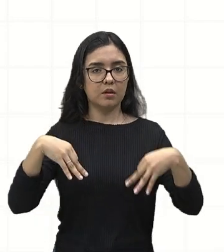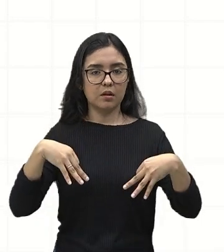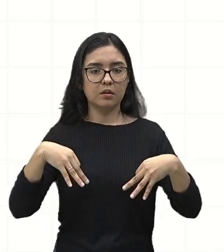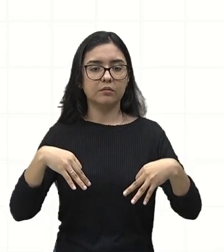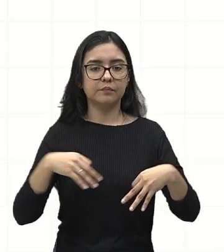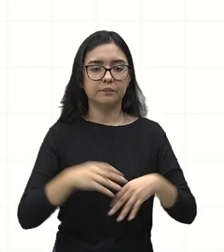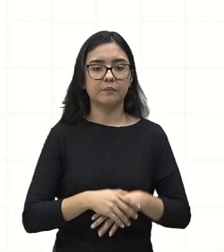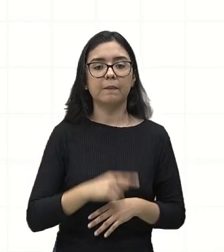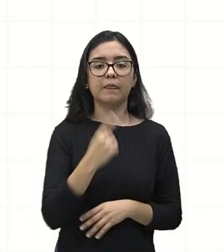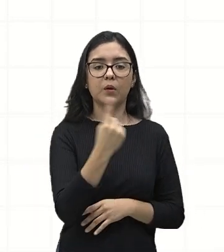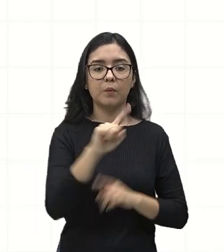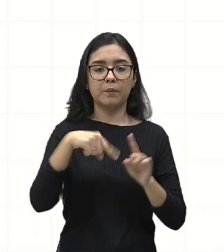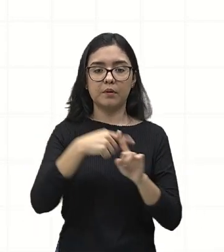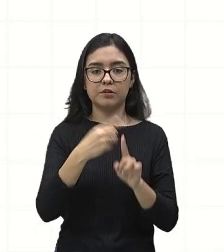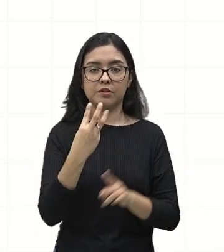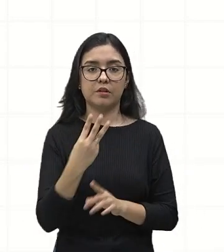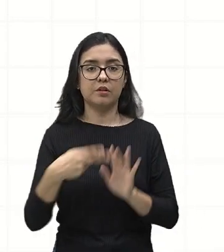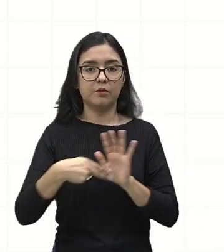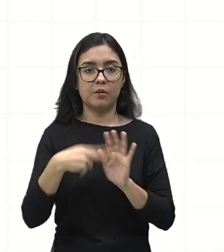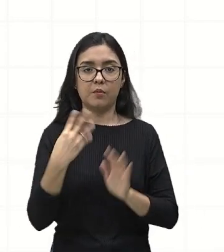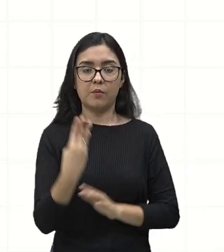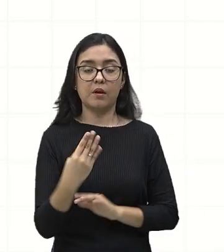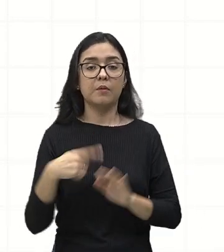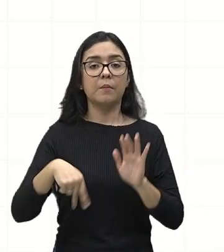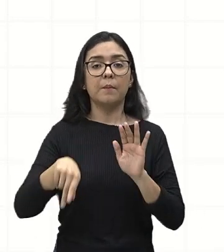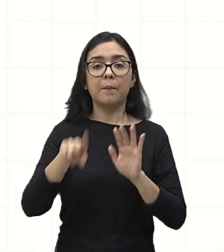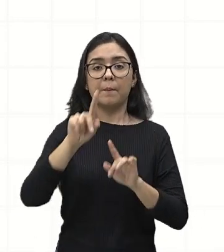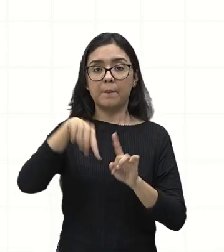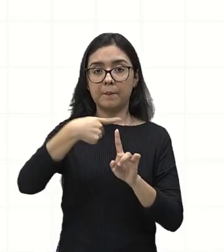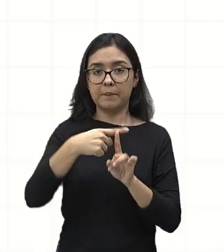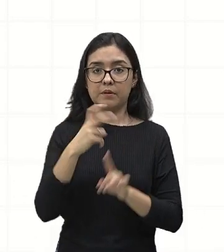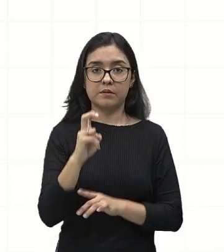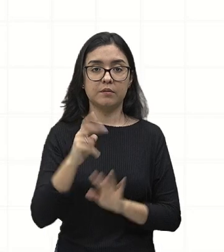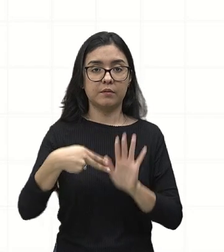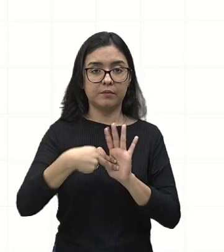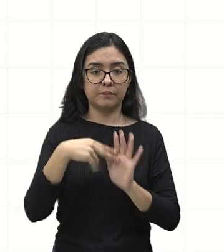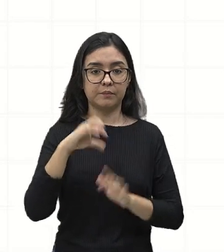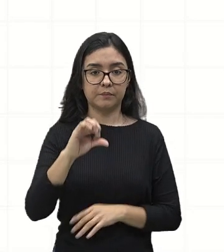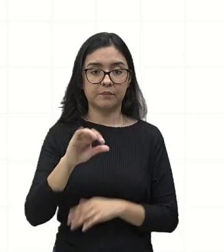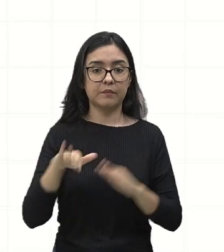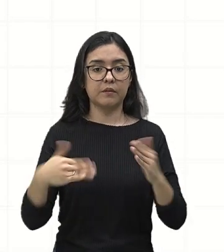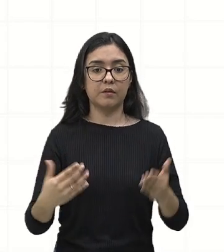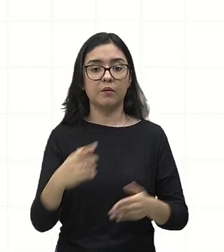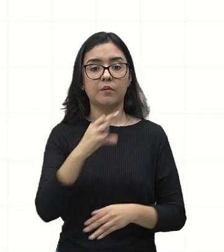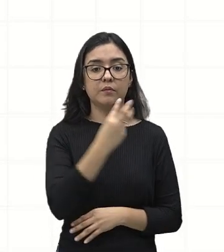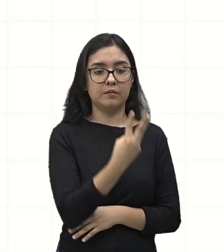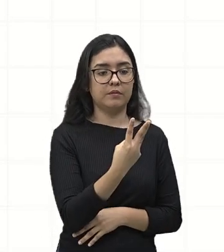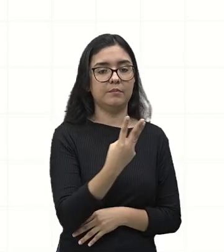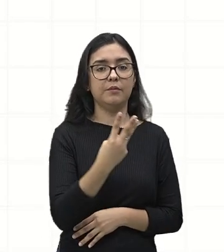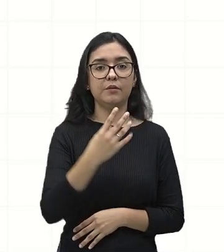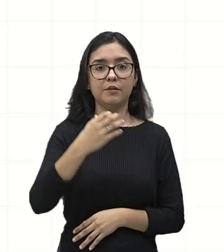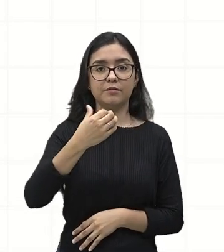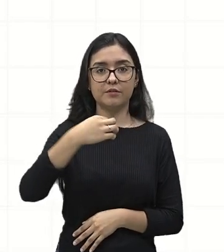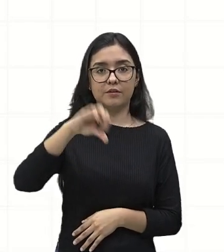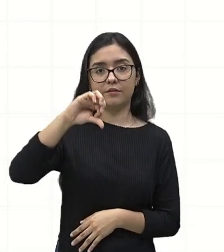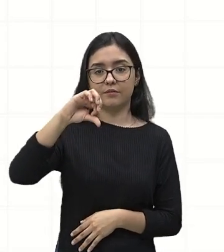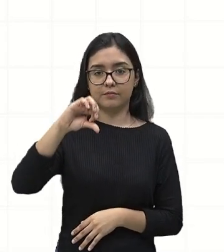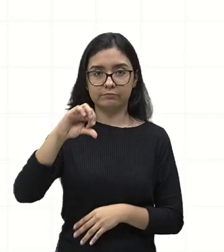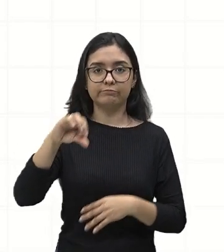1 mais 3 é 4, mais 5, 9. 3 elevado à nona potência, 3 na 9.